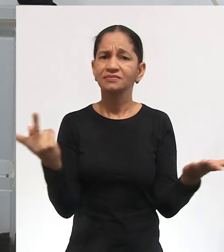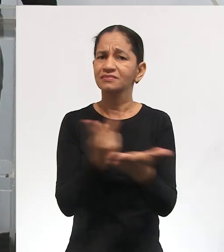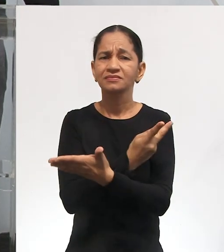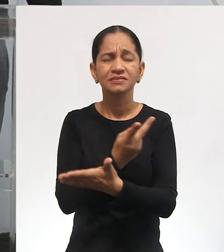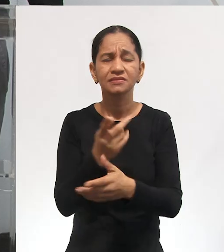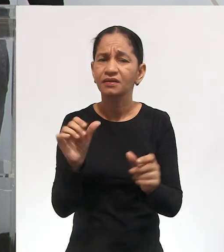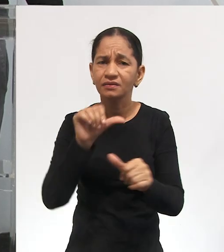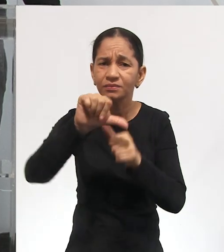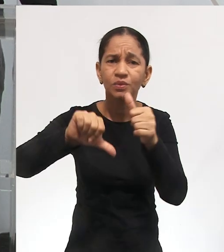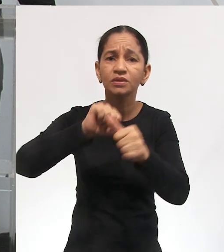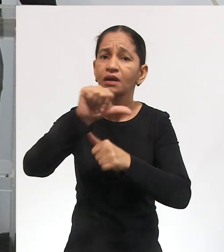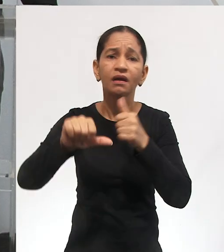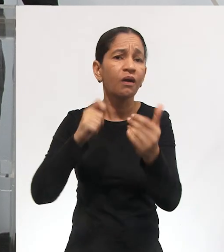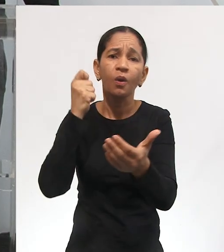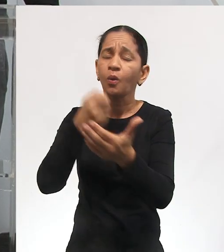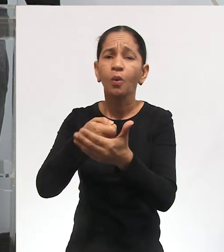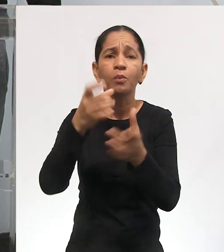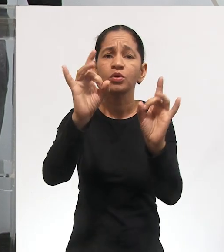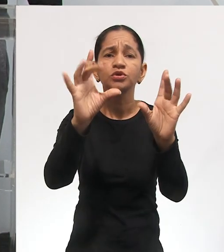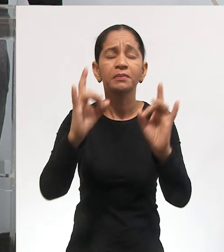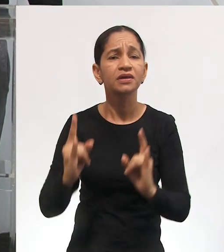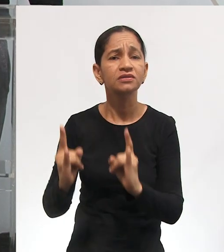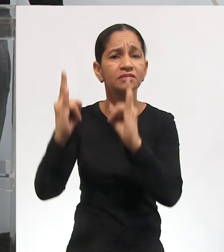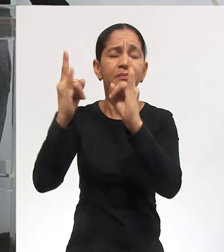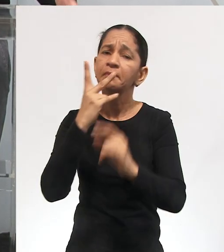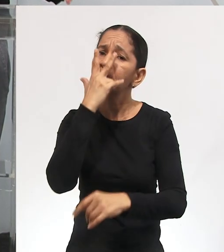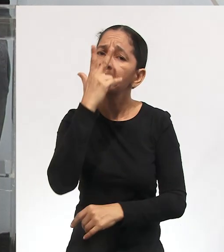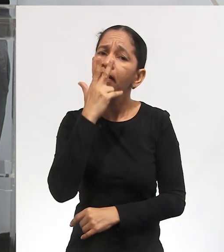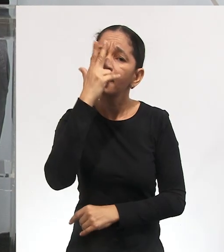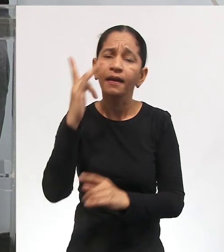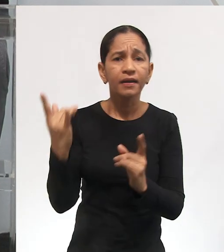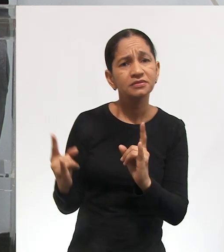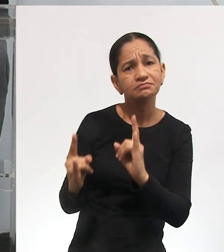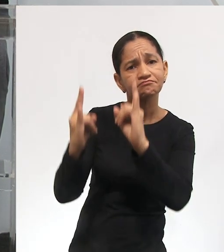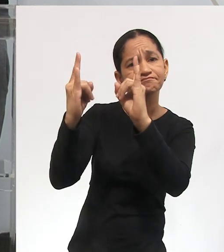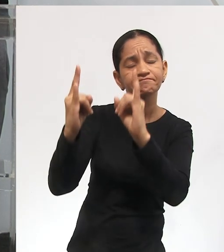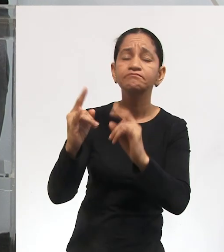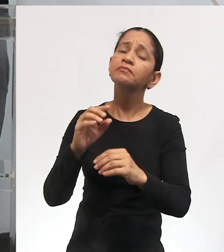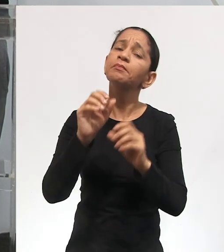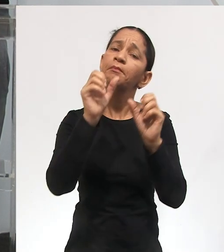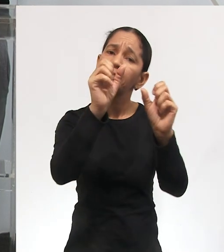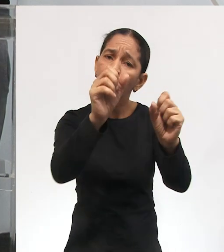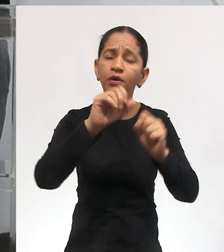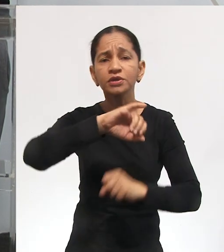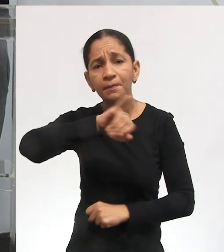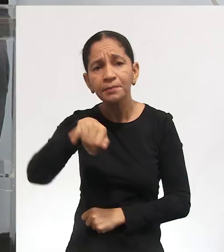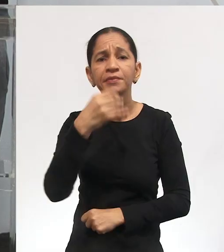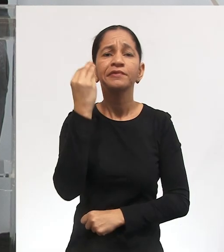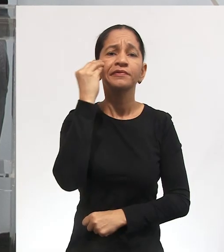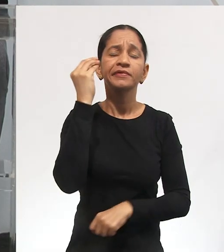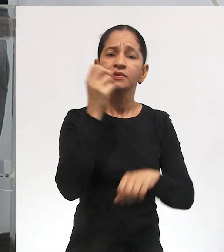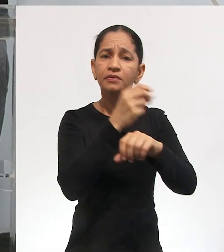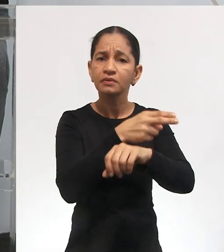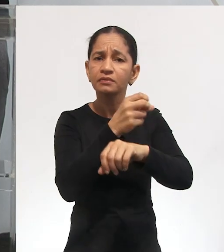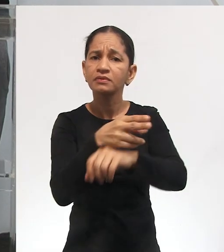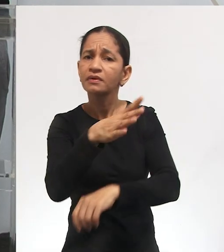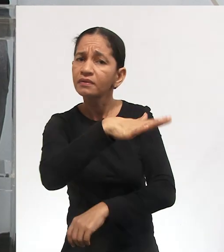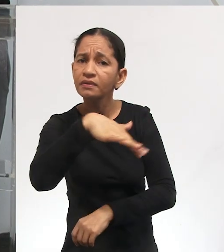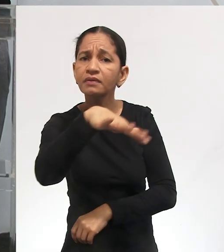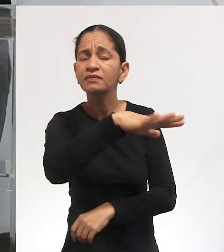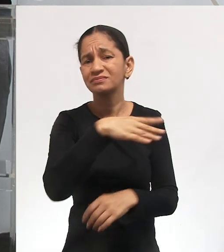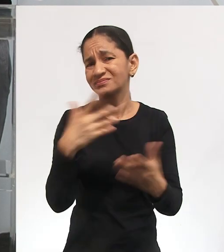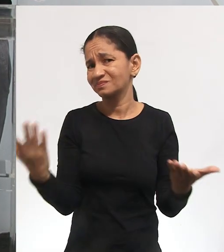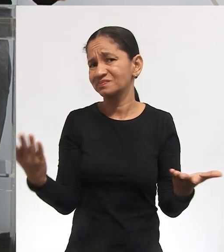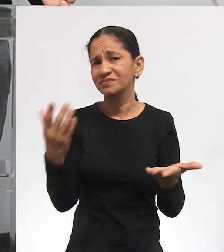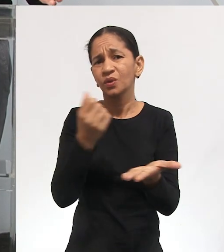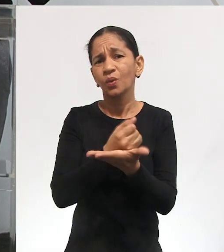uma compra de estabelecimento. A gente pode até ter um aproveitamento de alguns funcionários, mas esses funcionários vão